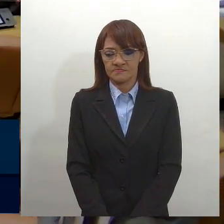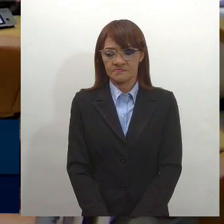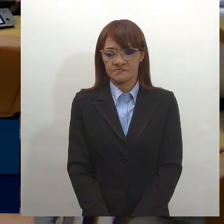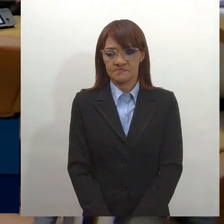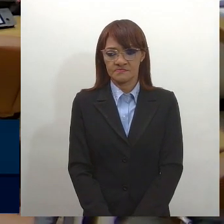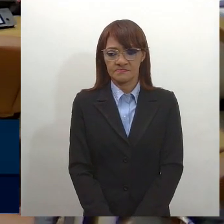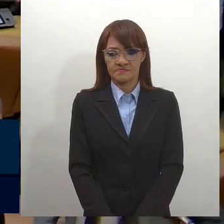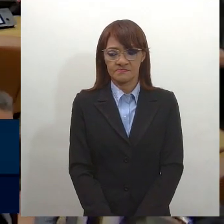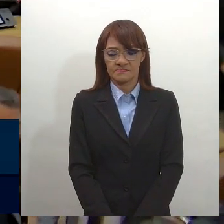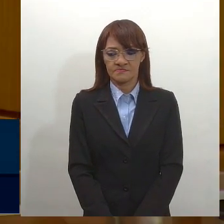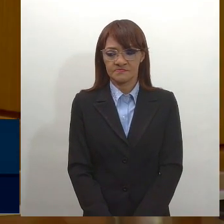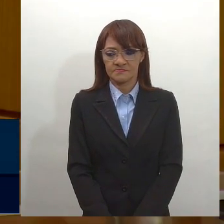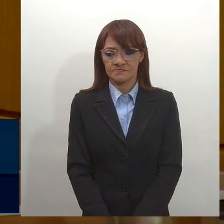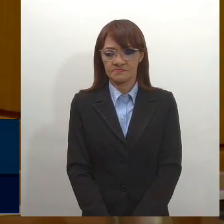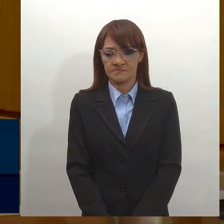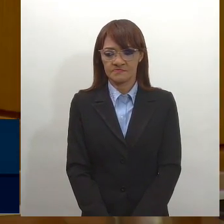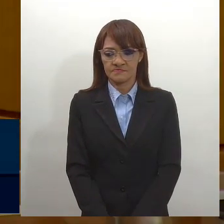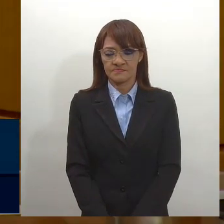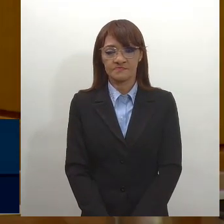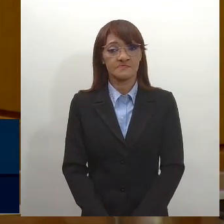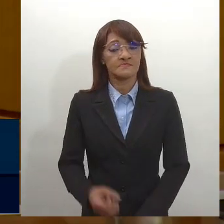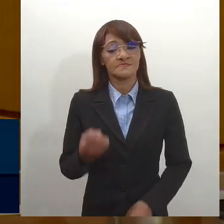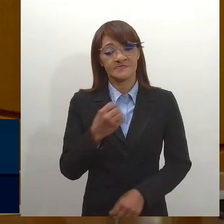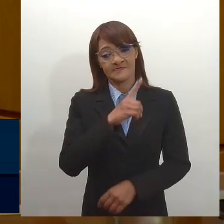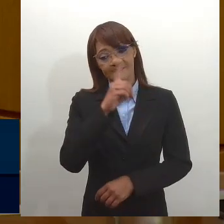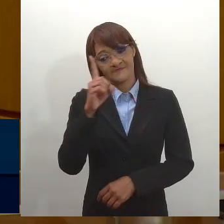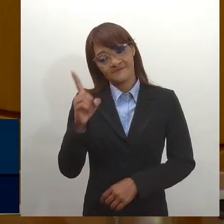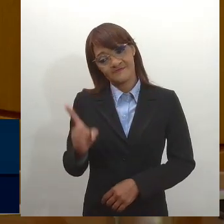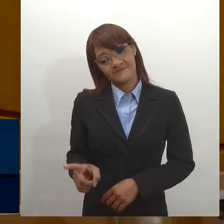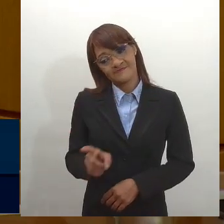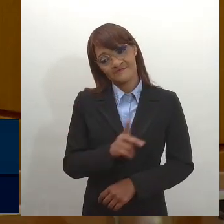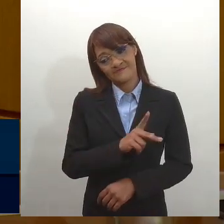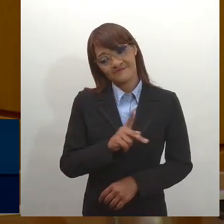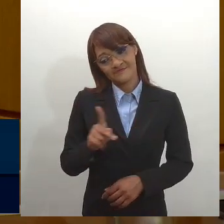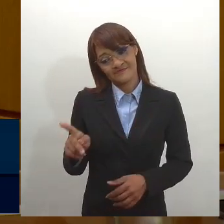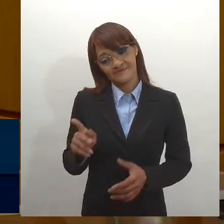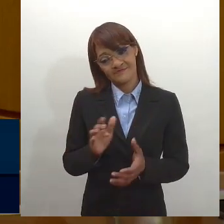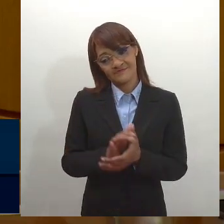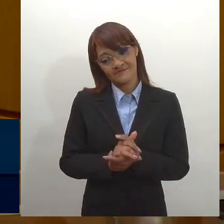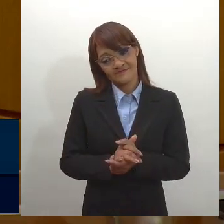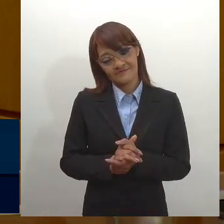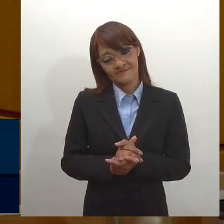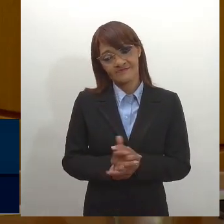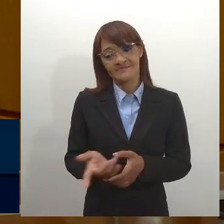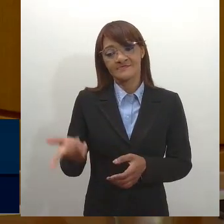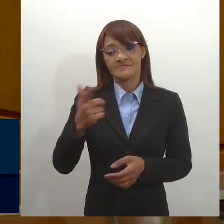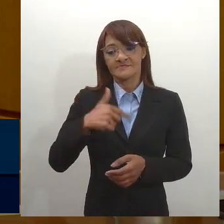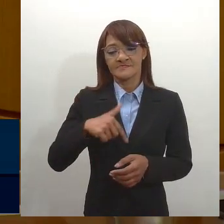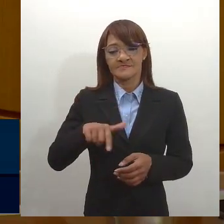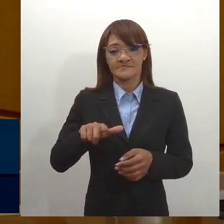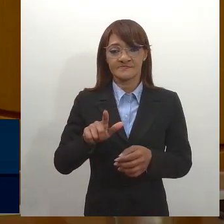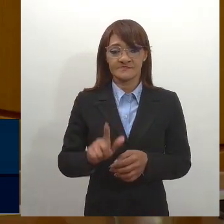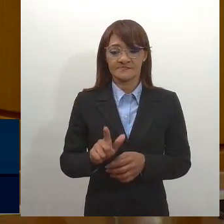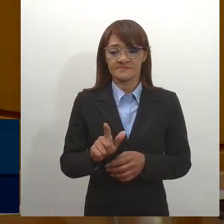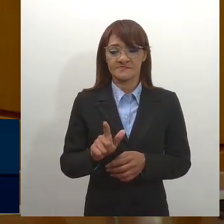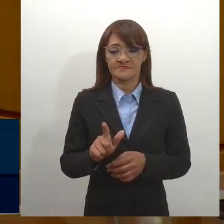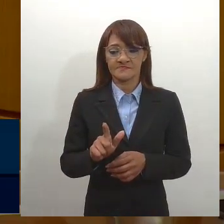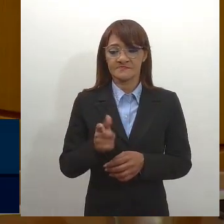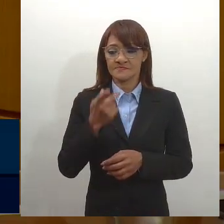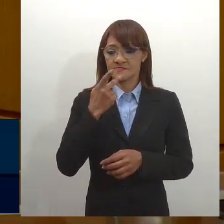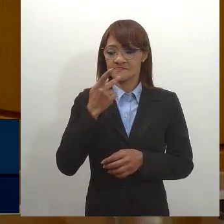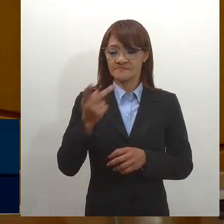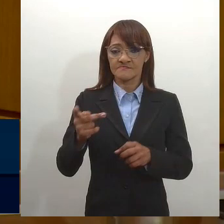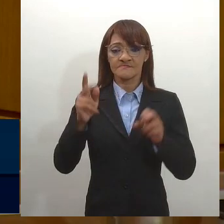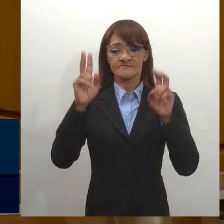Bom dia, senhor presidente. Mais uma vez aqui falando, né, sobre os assuntos que